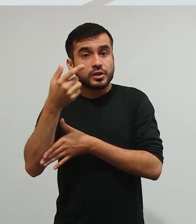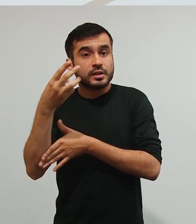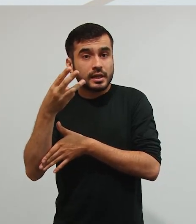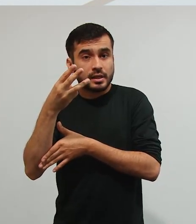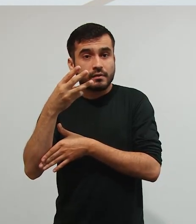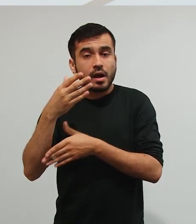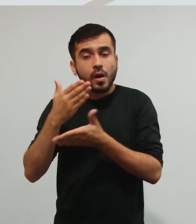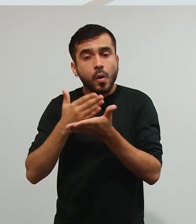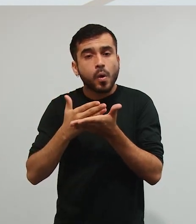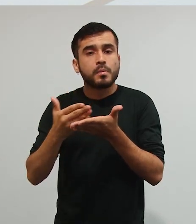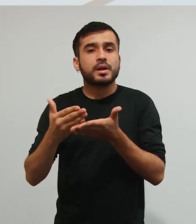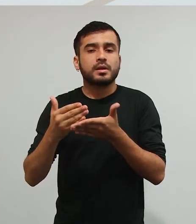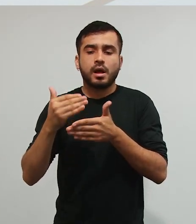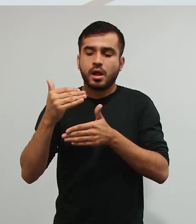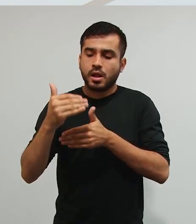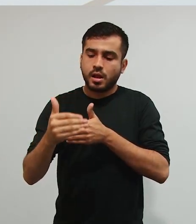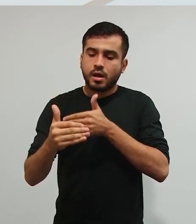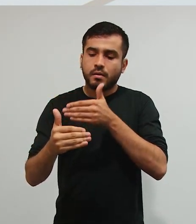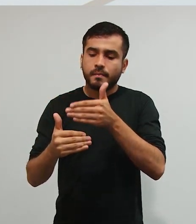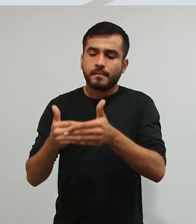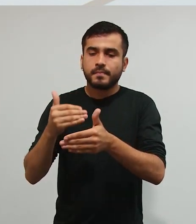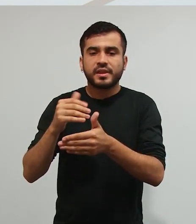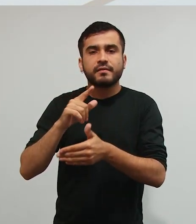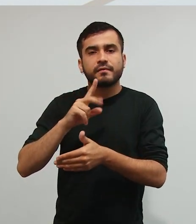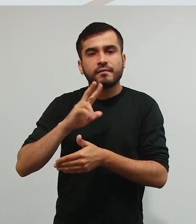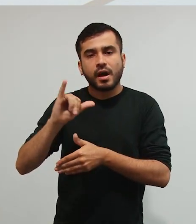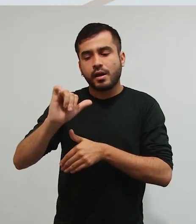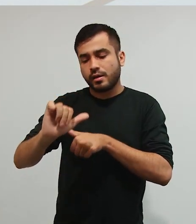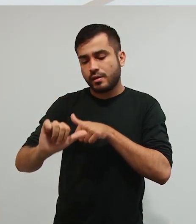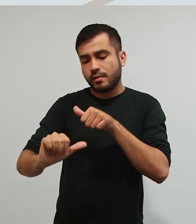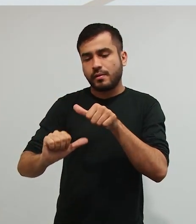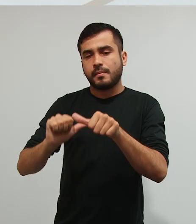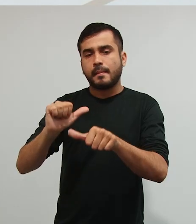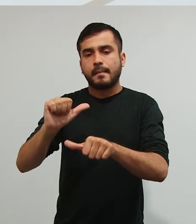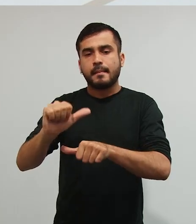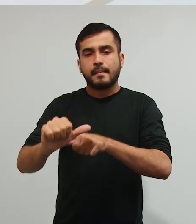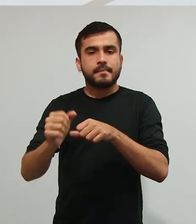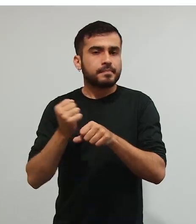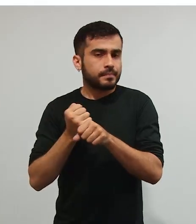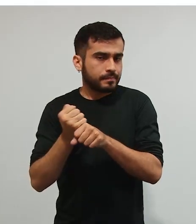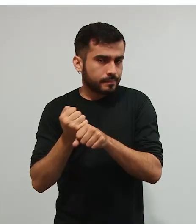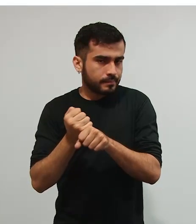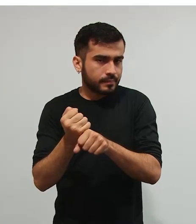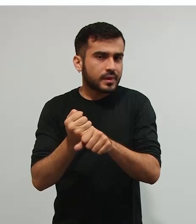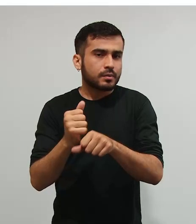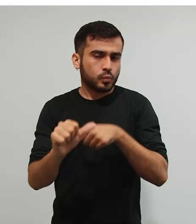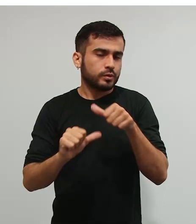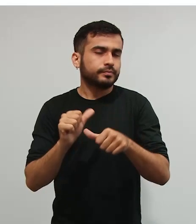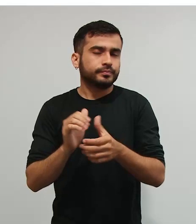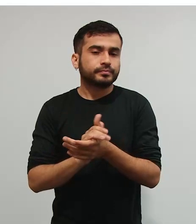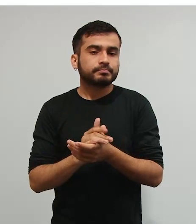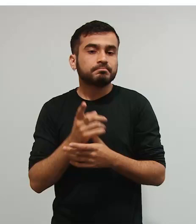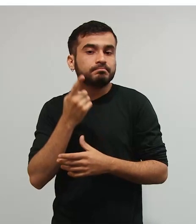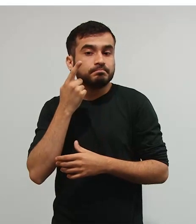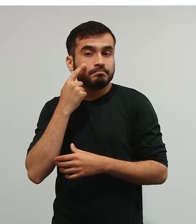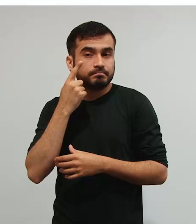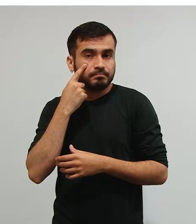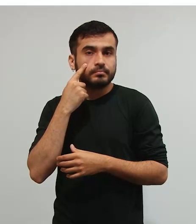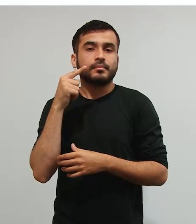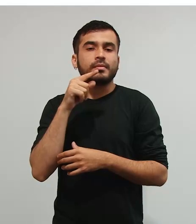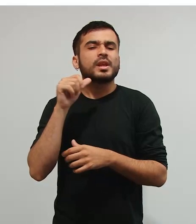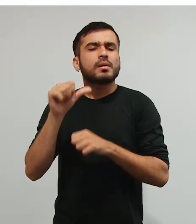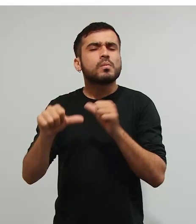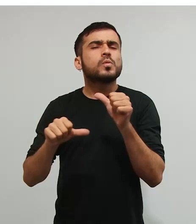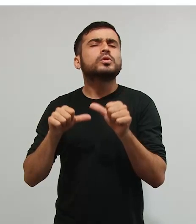vai ser implementada de uma forma gradual, tá? Ao longo dos anos. E aí, o que eu coloquei aqui? Que essa